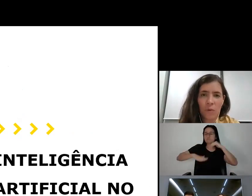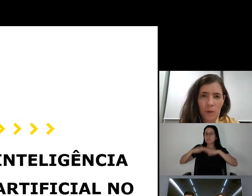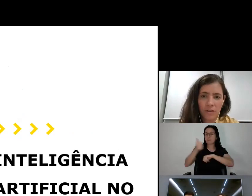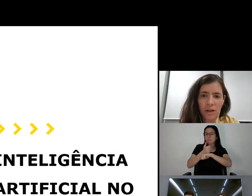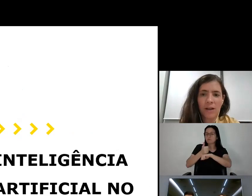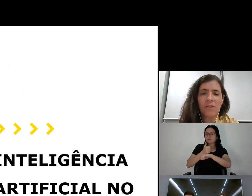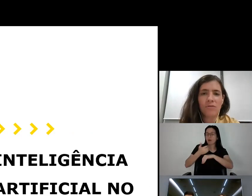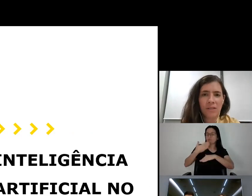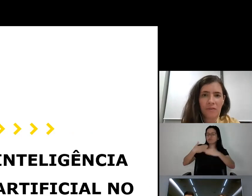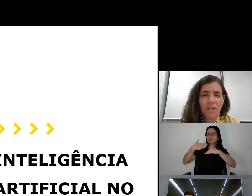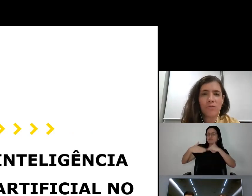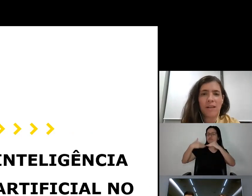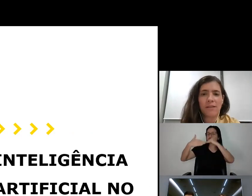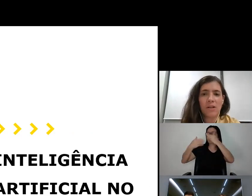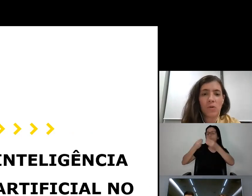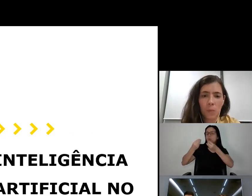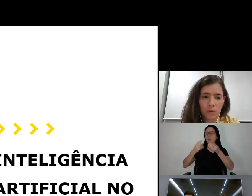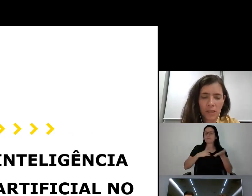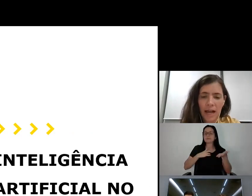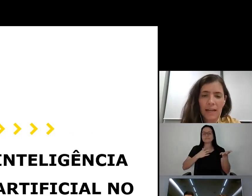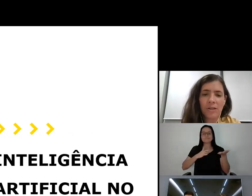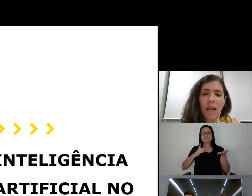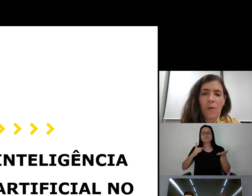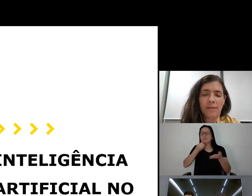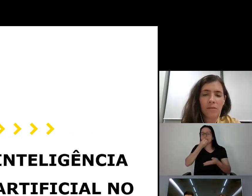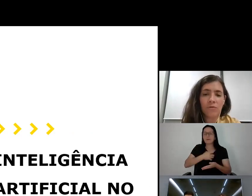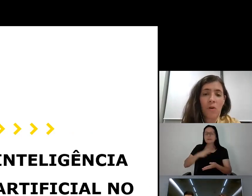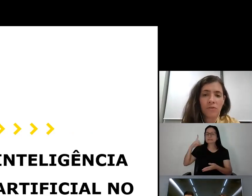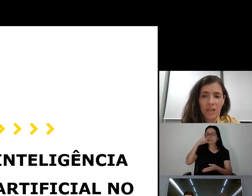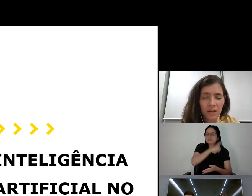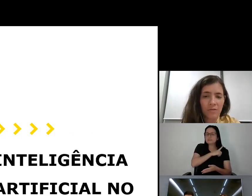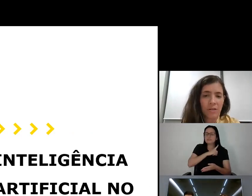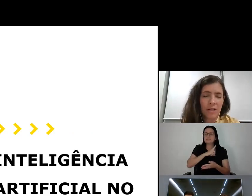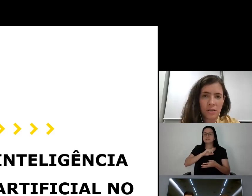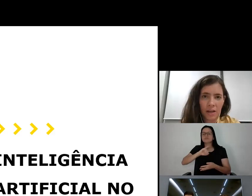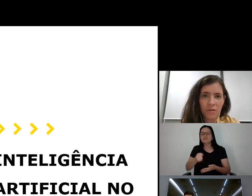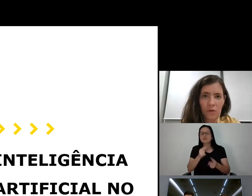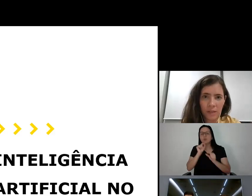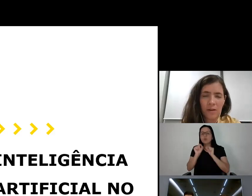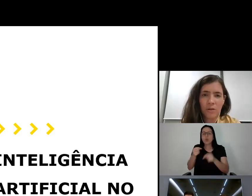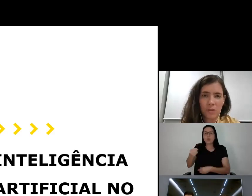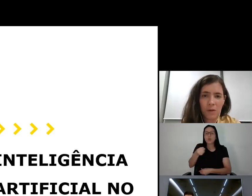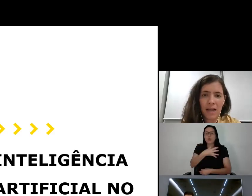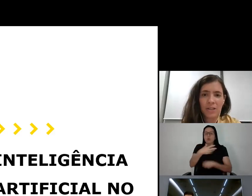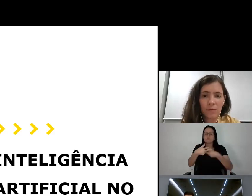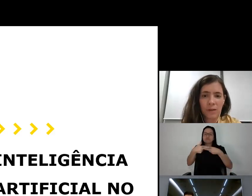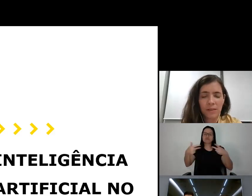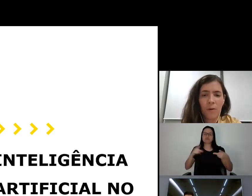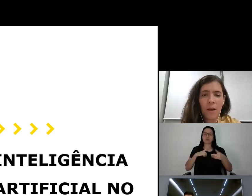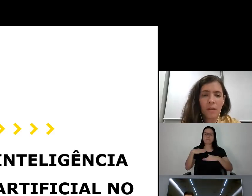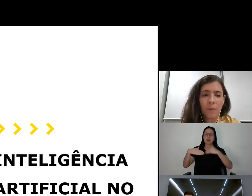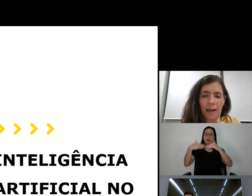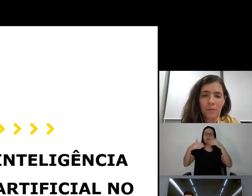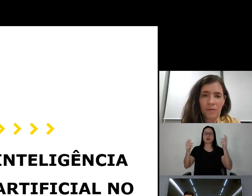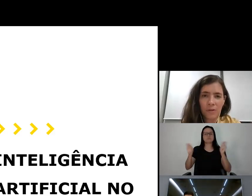jurídica atualmente, né? Quais são os desafios, quais são as oportunidades, quais são os novos nichos que a gente tem de formação e de possibilidade de